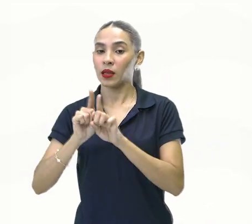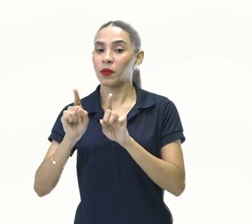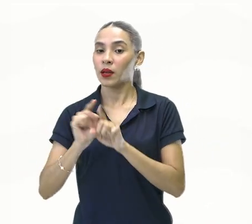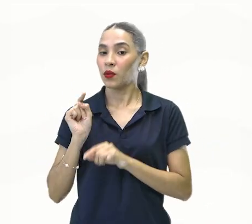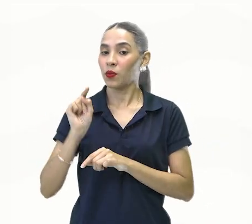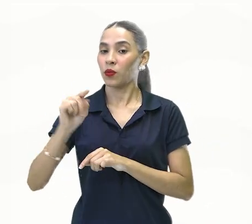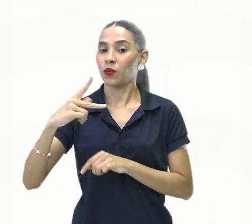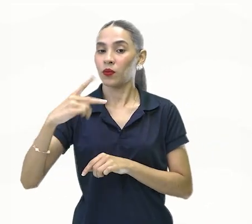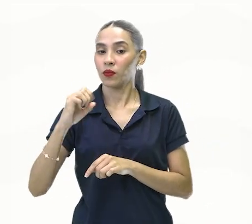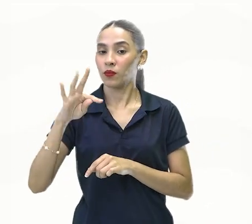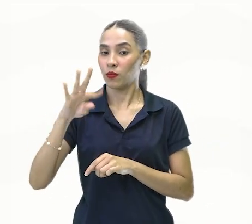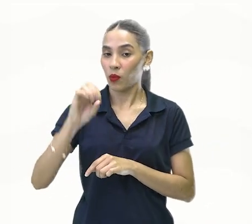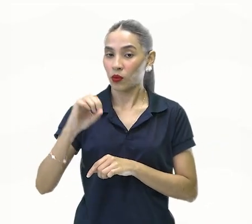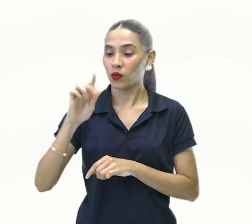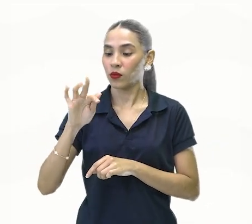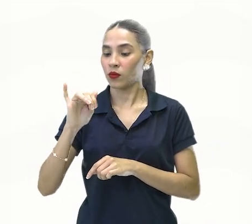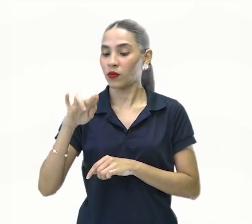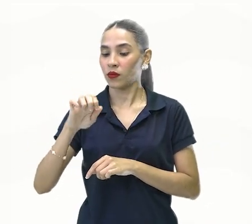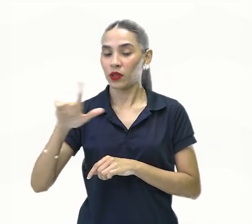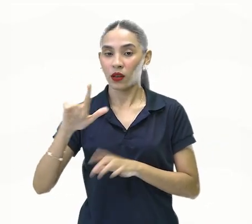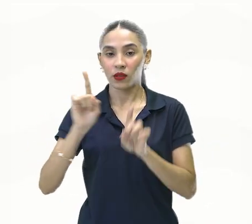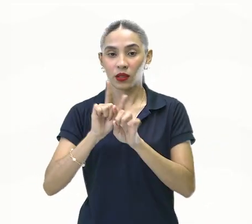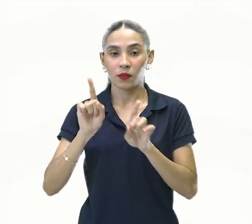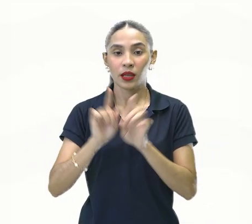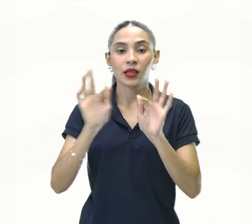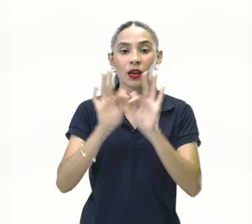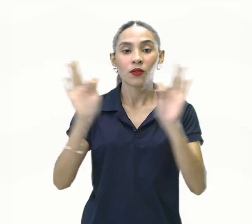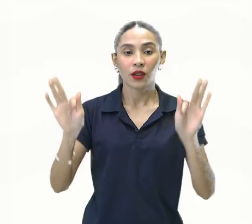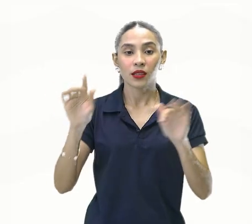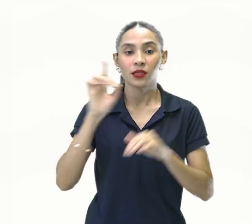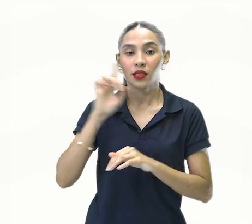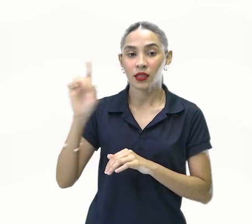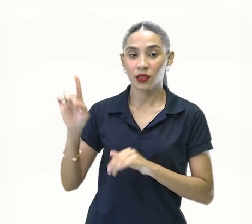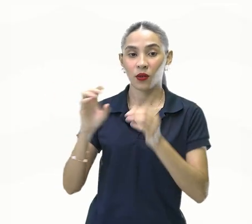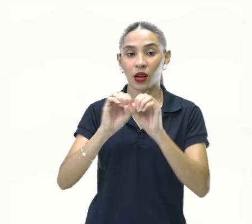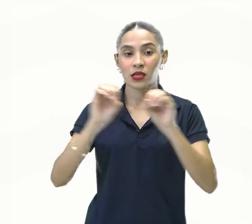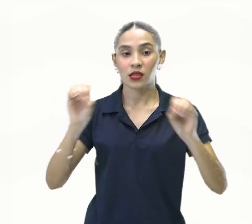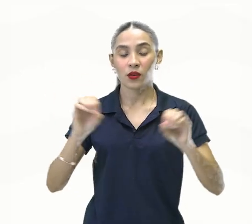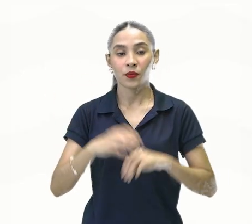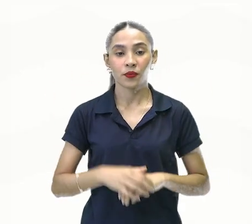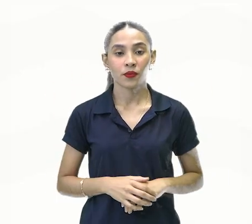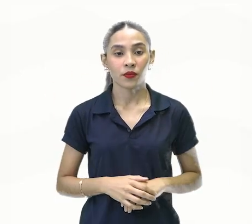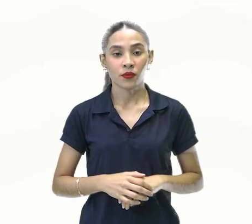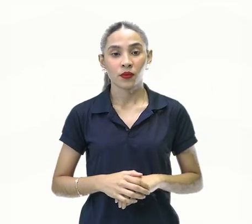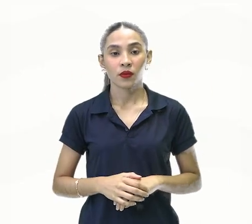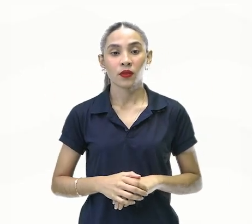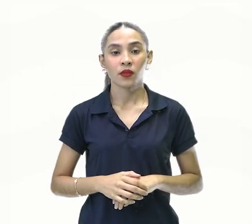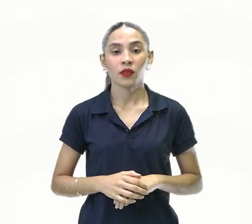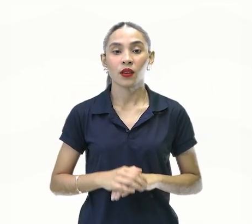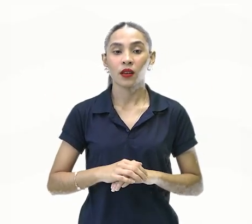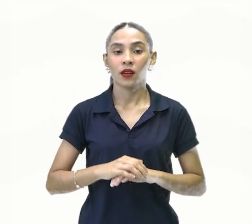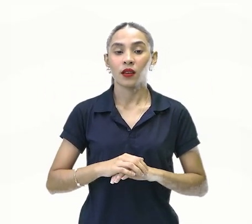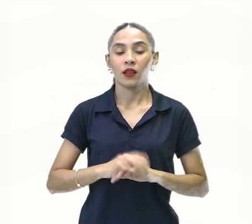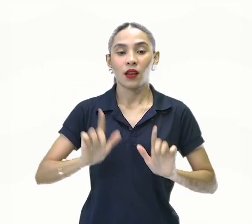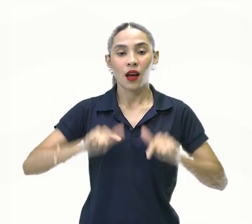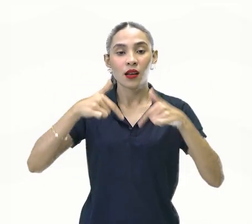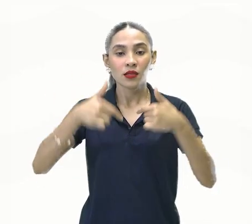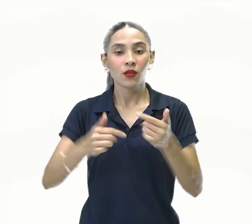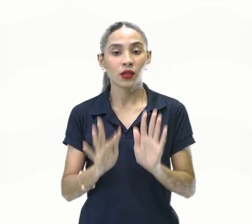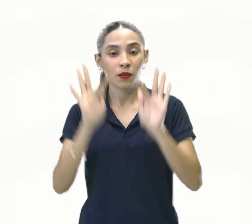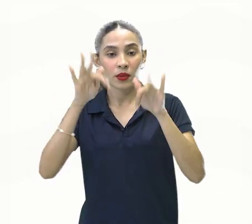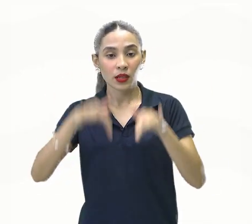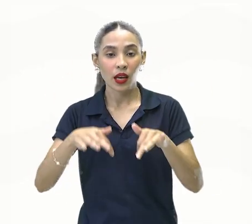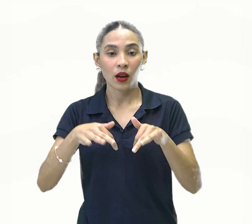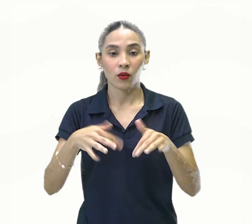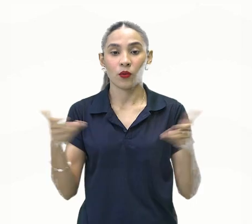final que define, né, o final da minha oração. Ação que acabou de terminar com efeito